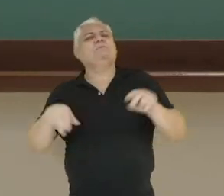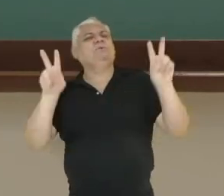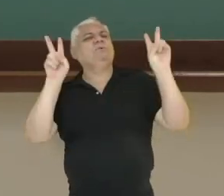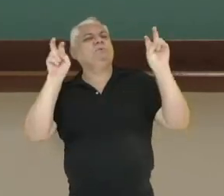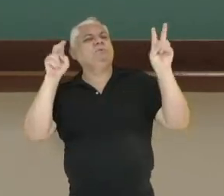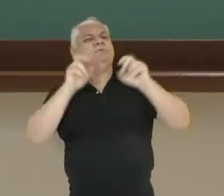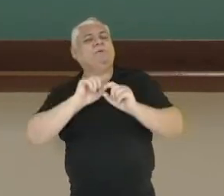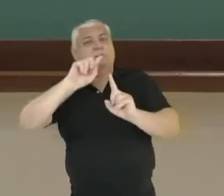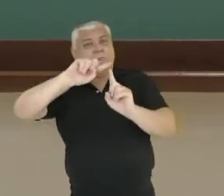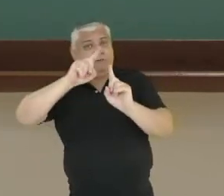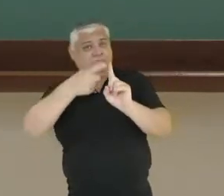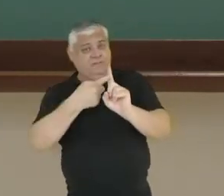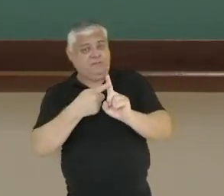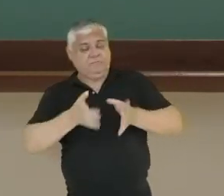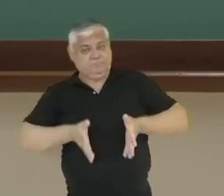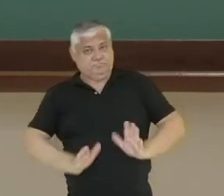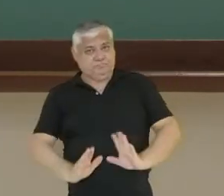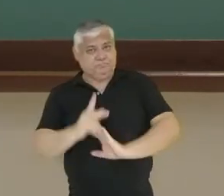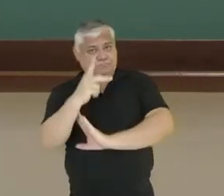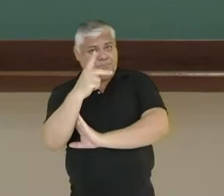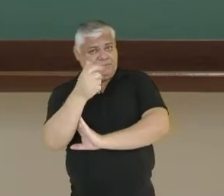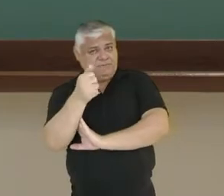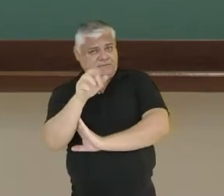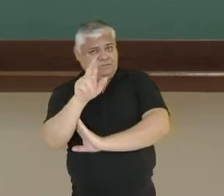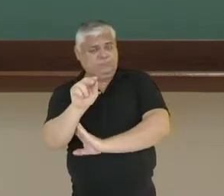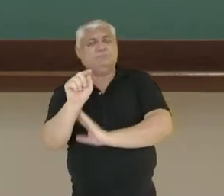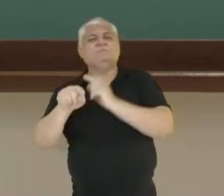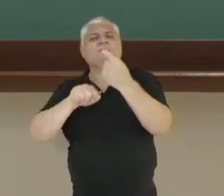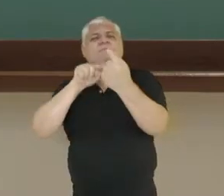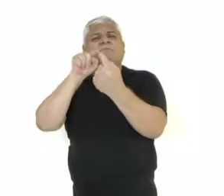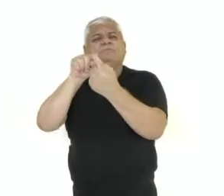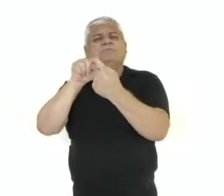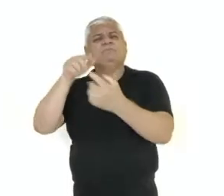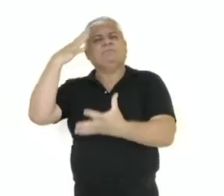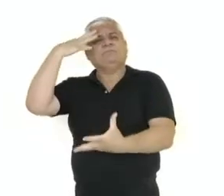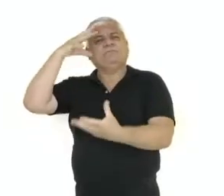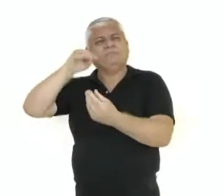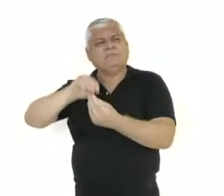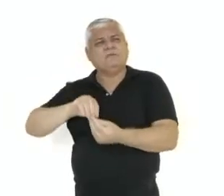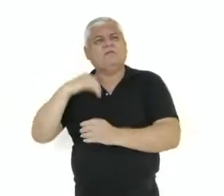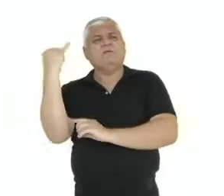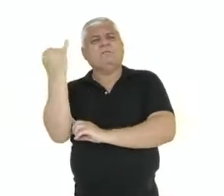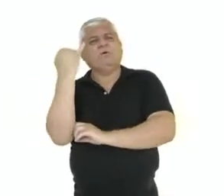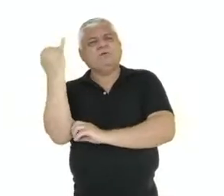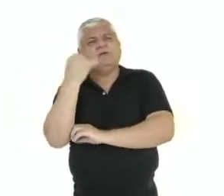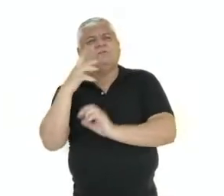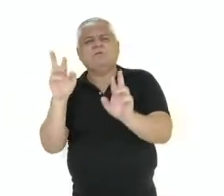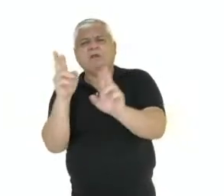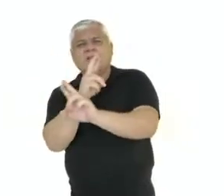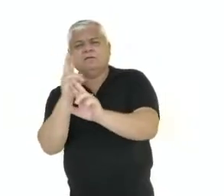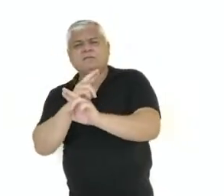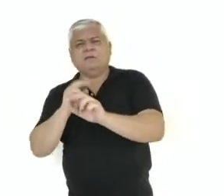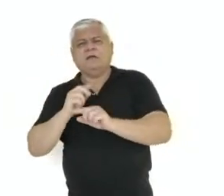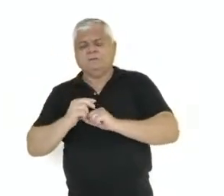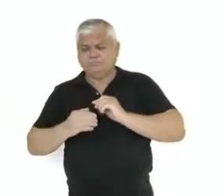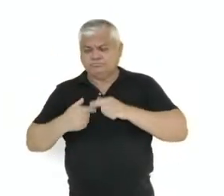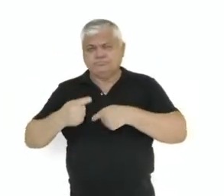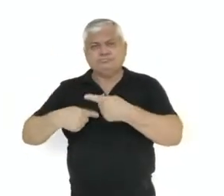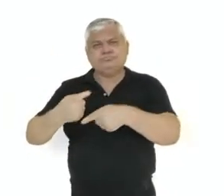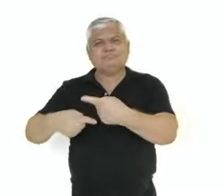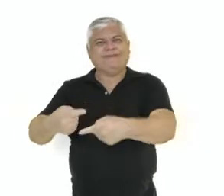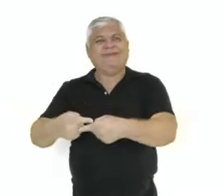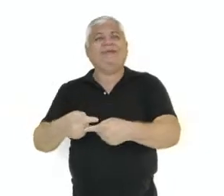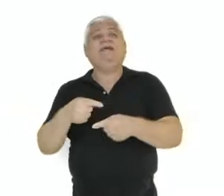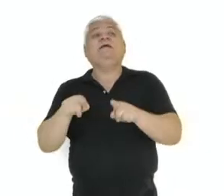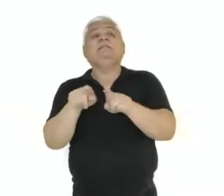sobre gravidez e parto. O objetivo dessa aula é compreender os importantes fenômenos relacionados à reprodução, sendo